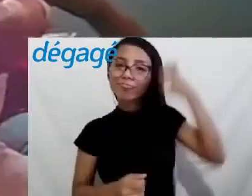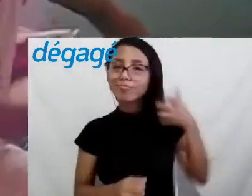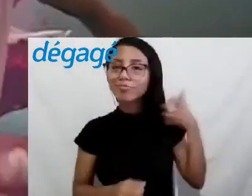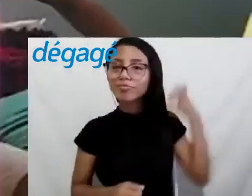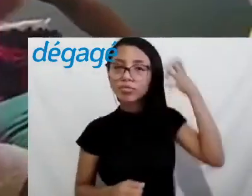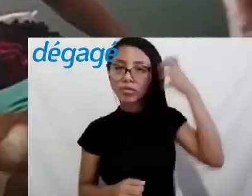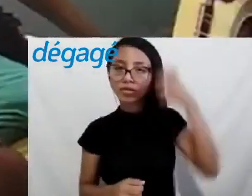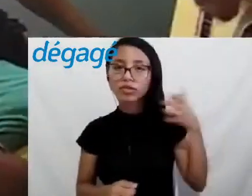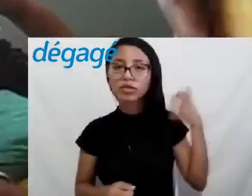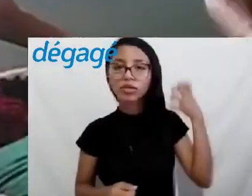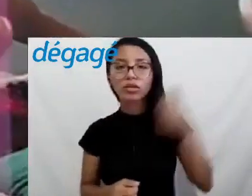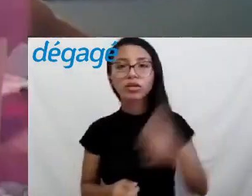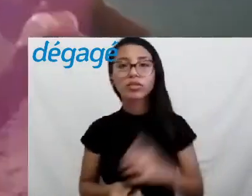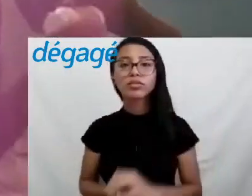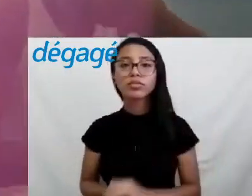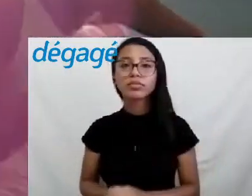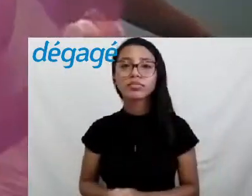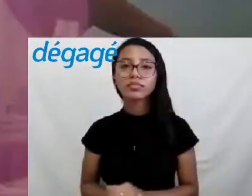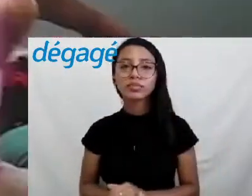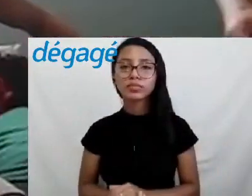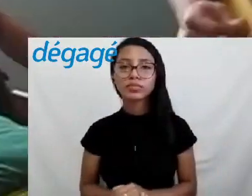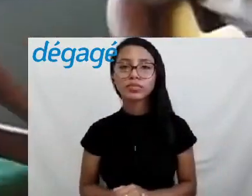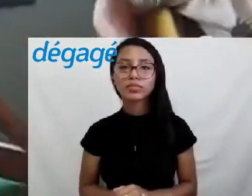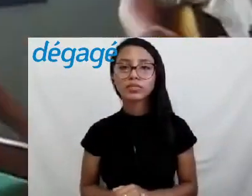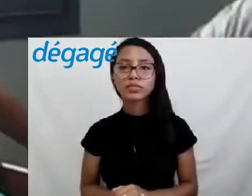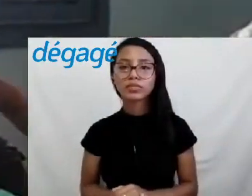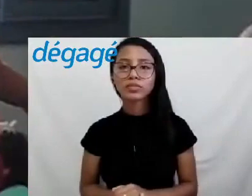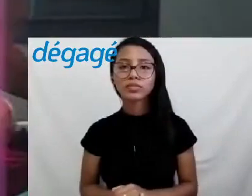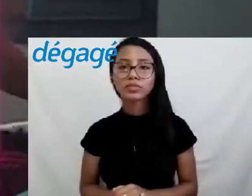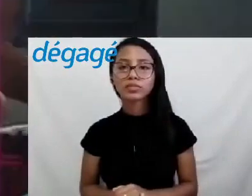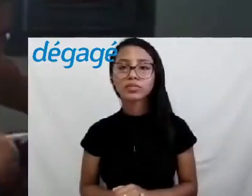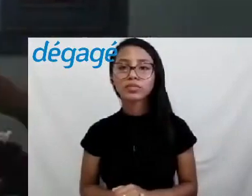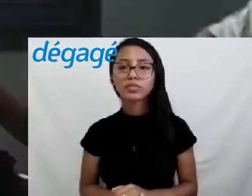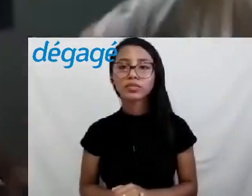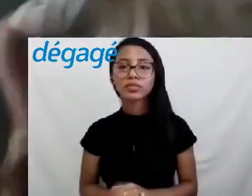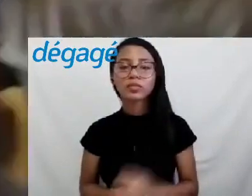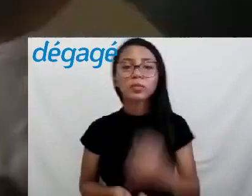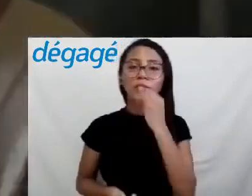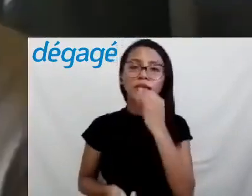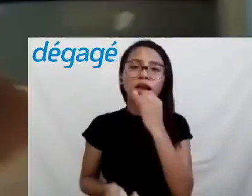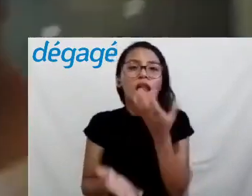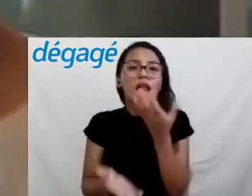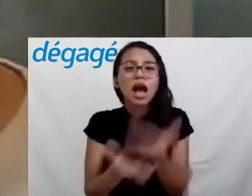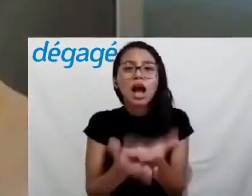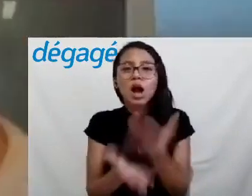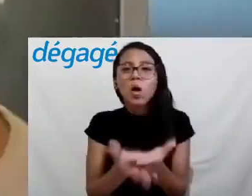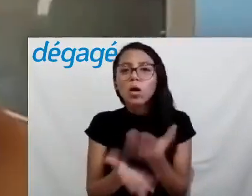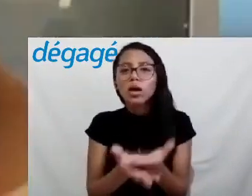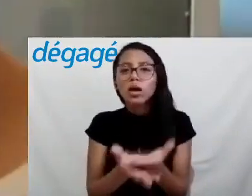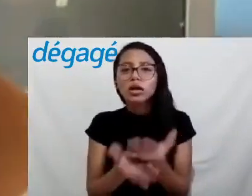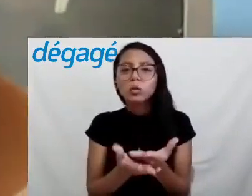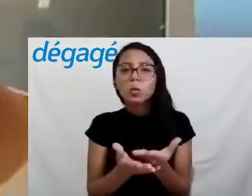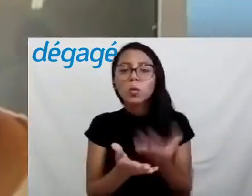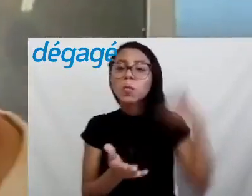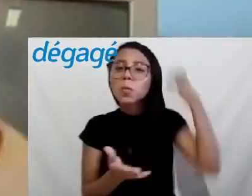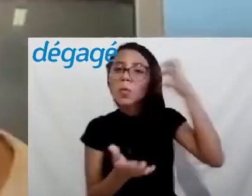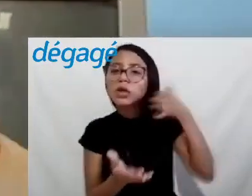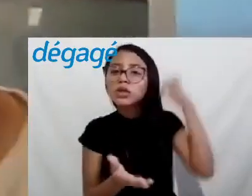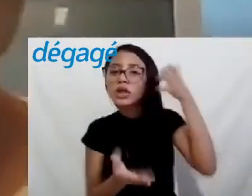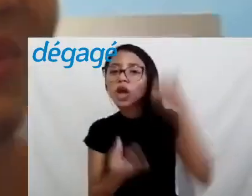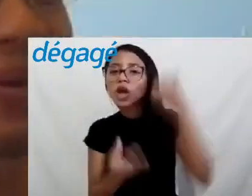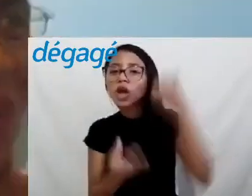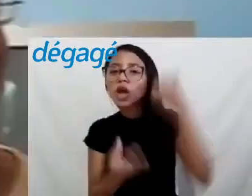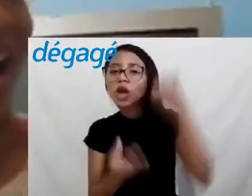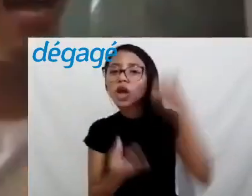posso fazer com que a aula de música seja tão eficiente de forma a realmente aproximá-los ali,